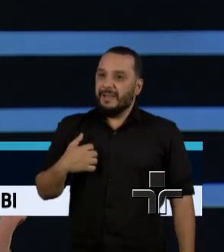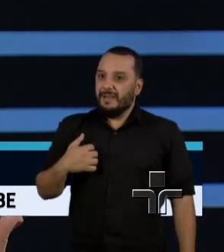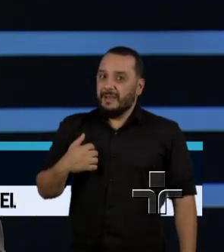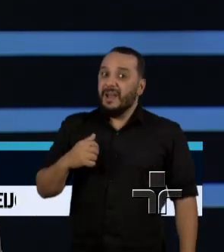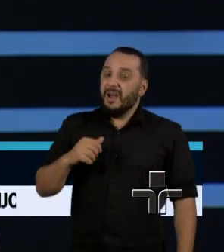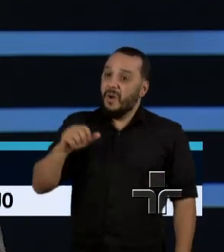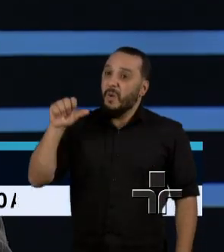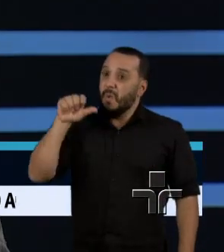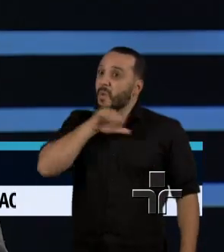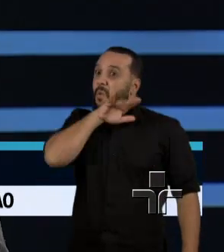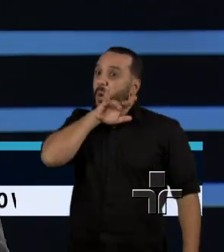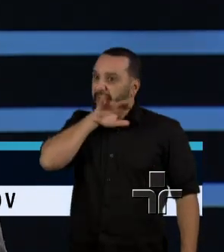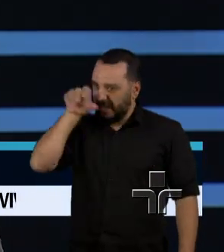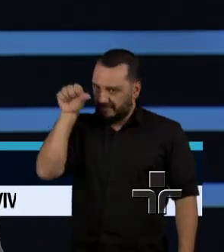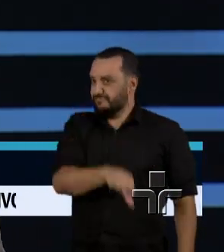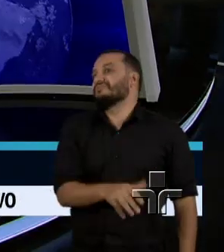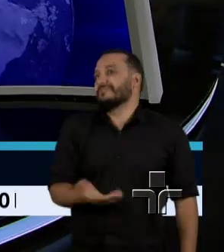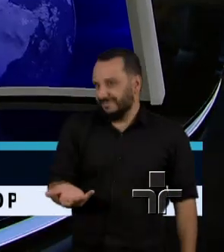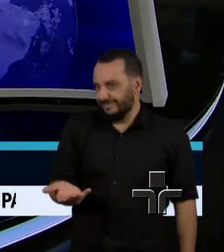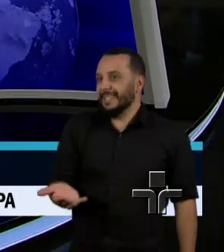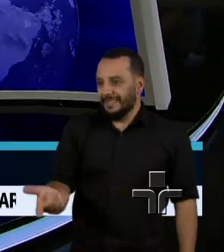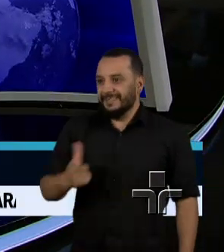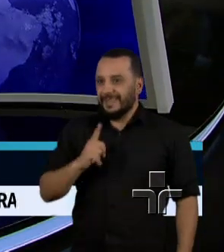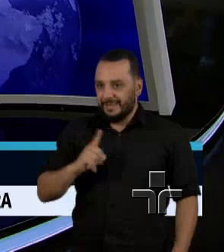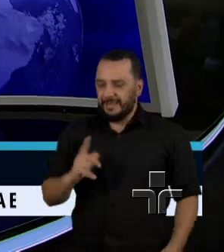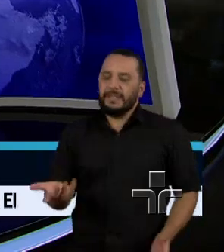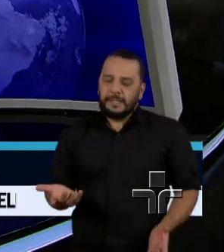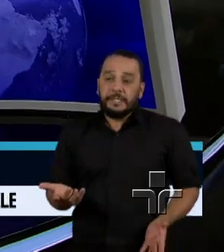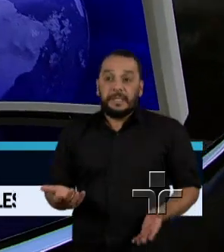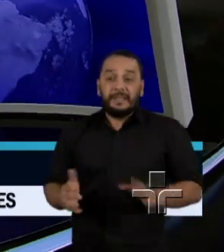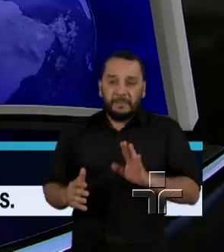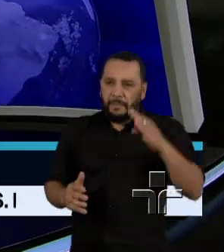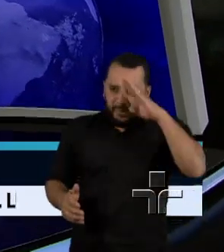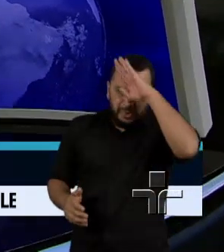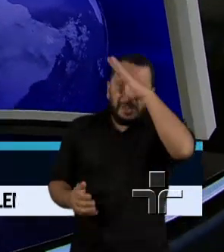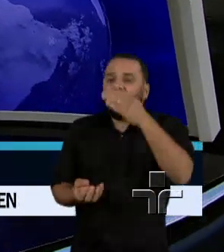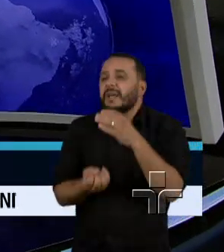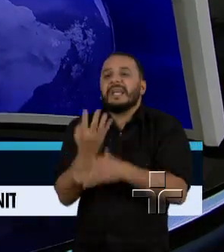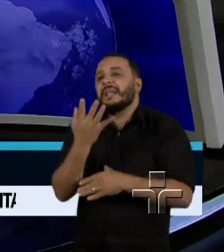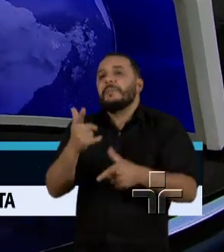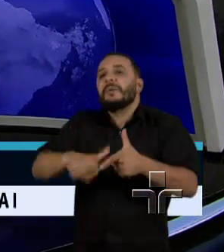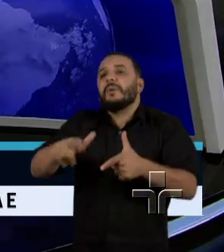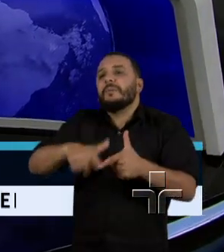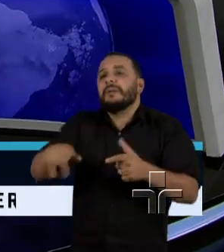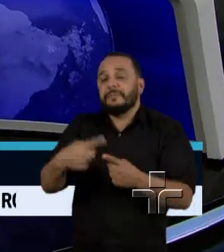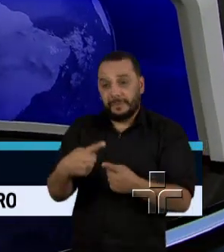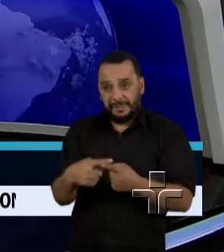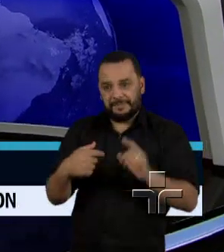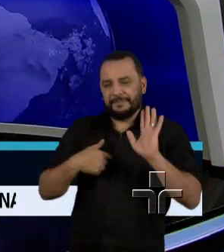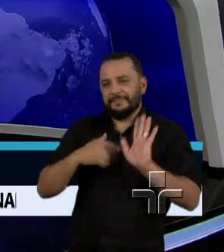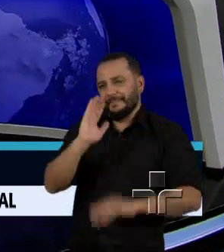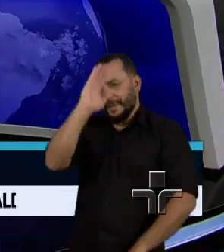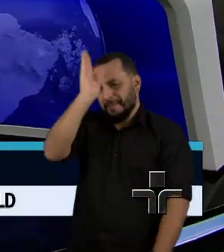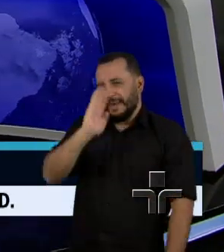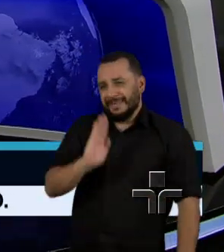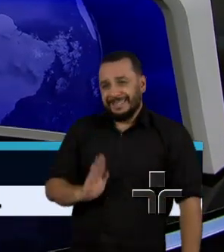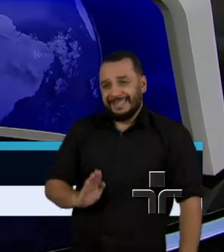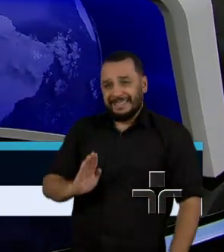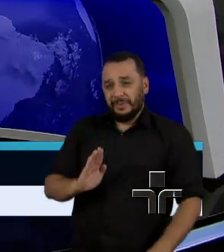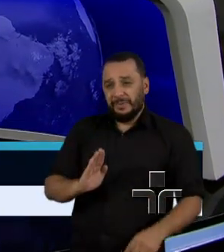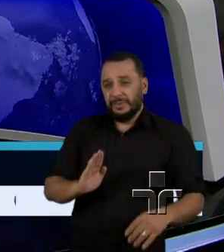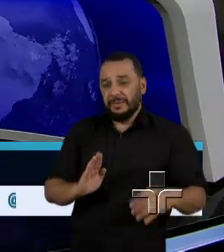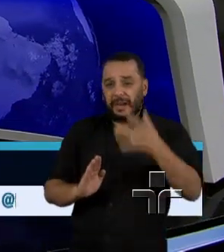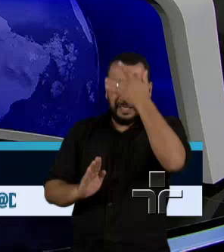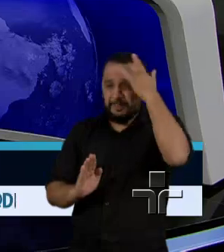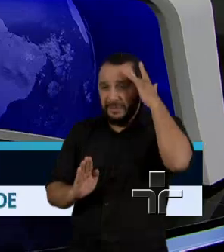nesse aspecto, né? E ele acaba criando problemas porque o Brasil era visto no agronegócio